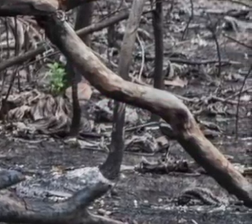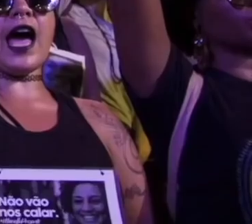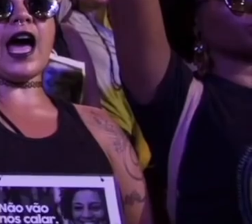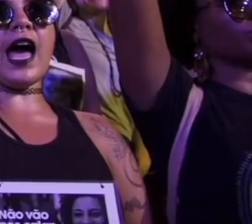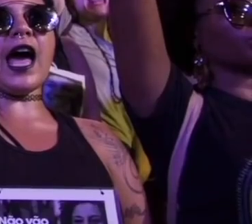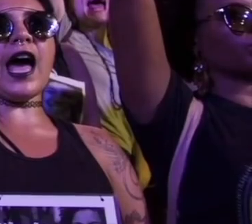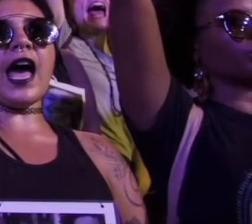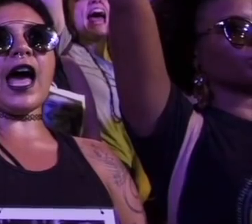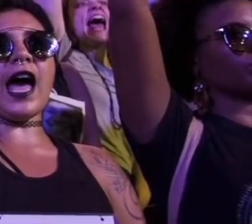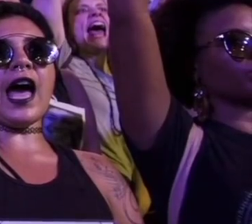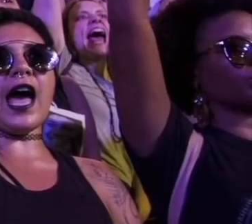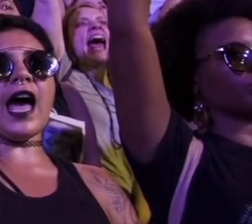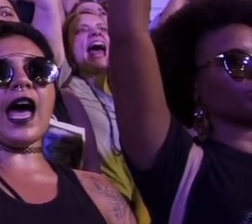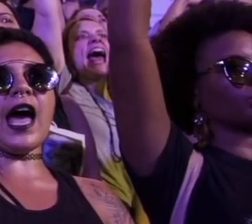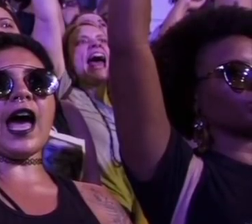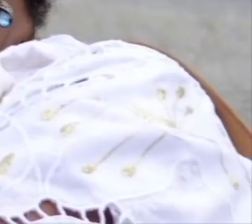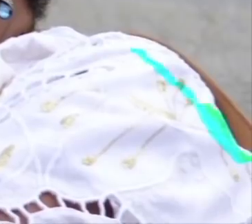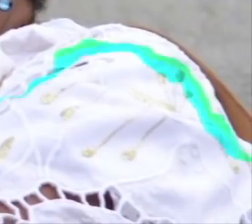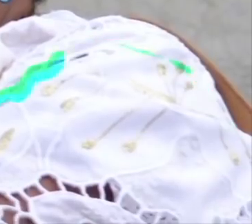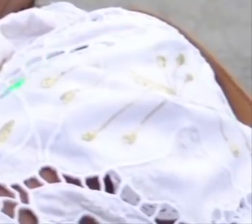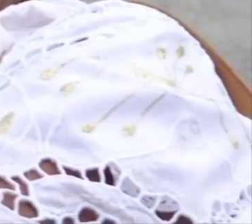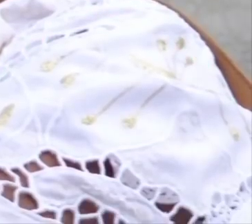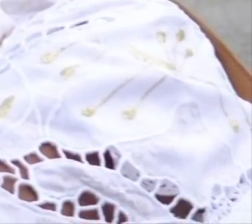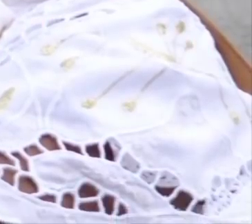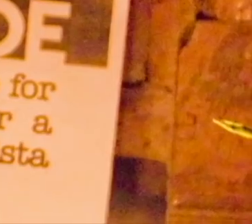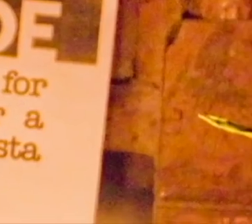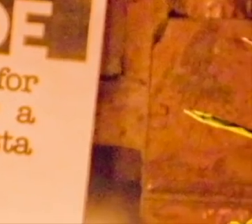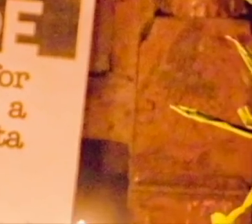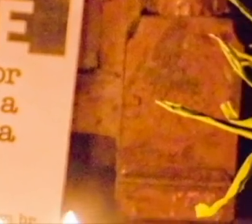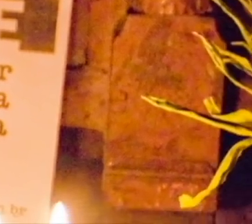as Marias, Maris,